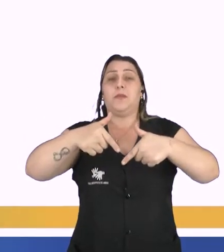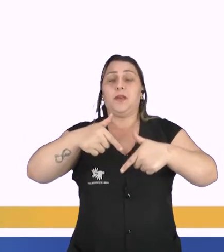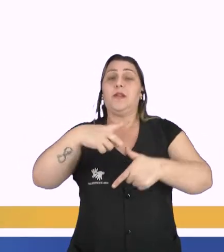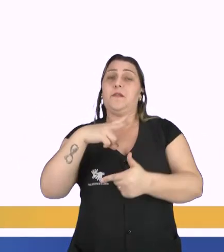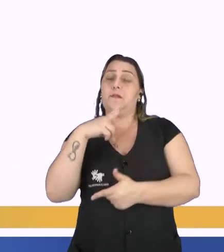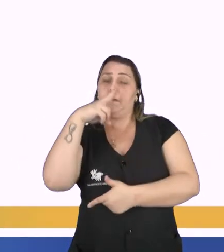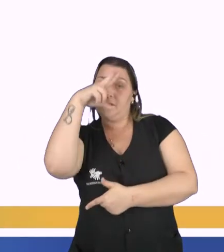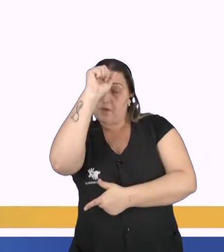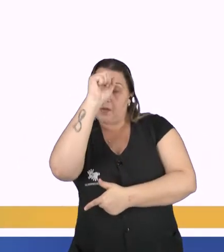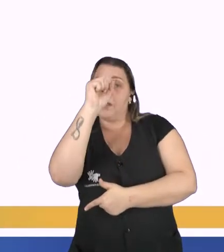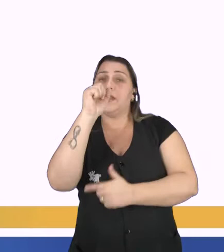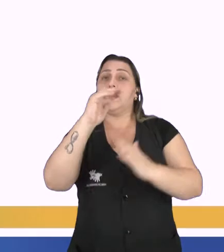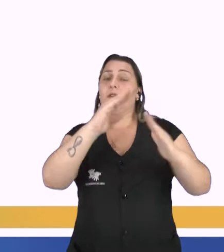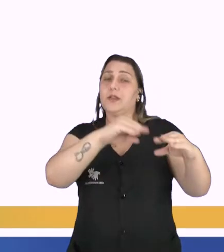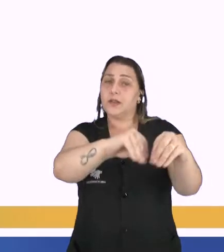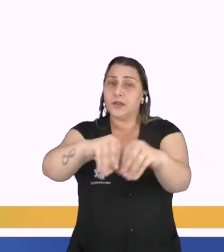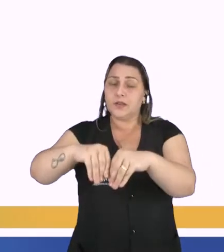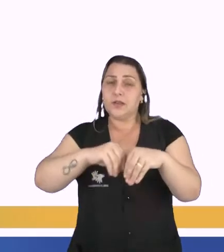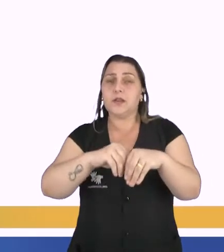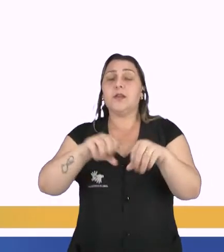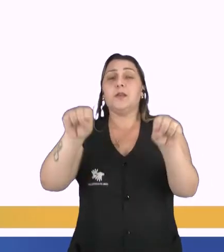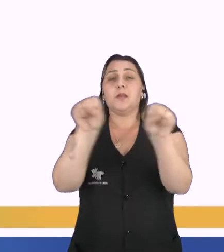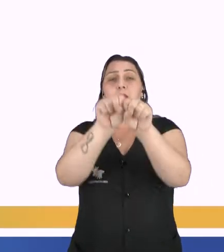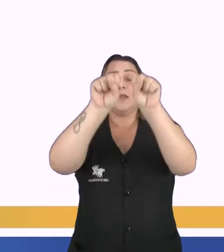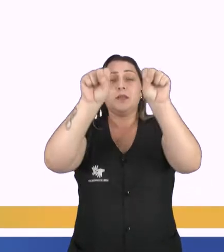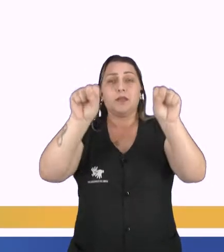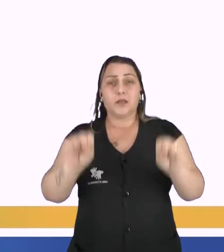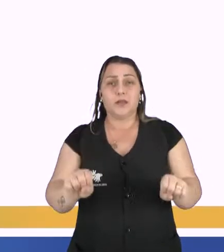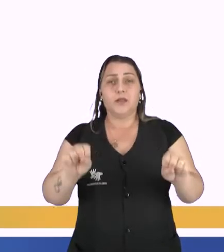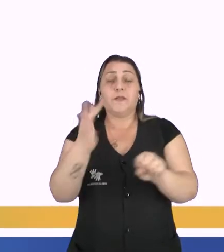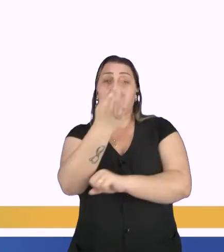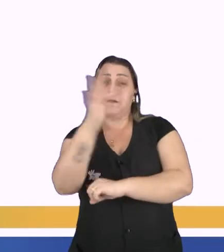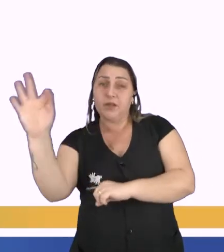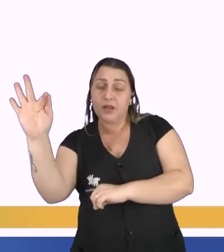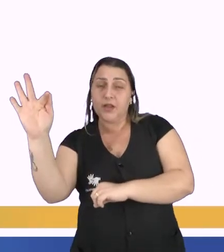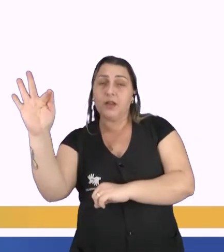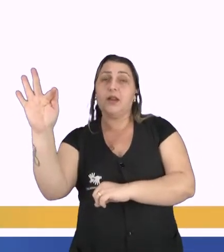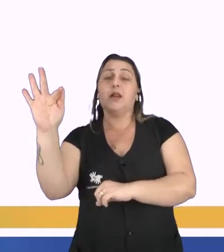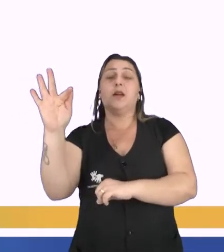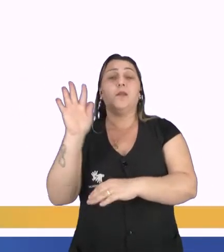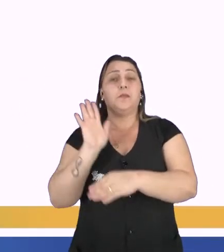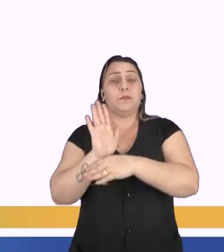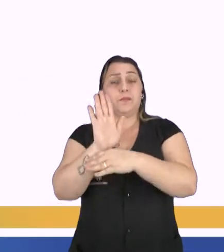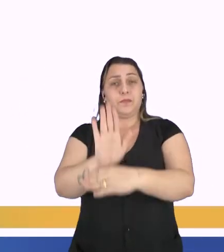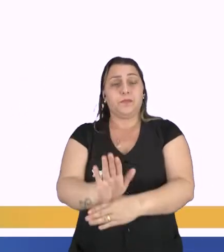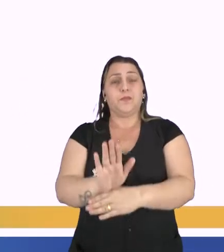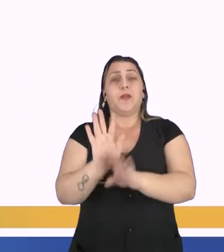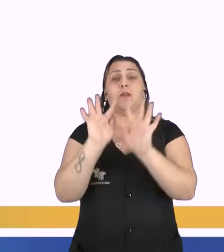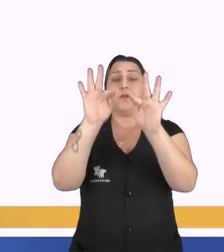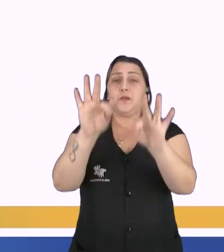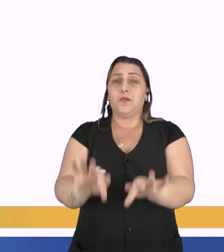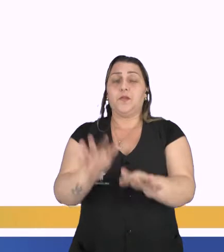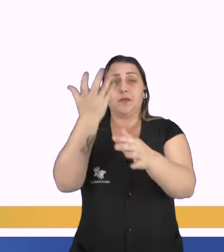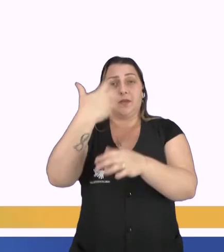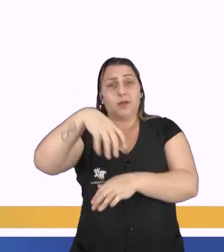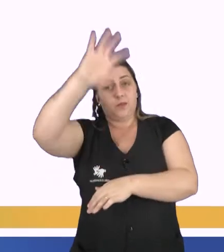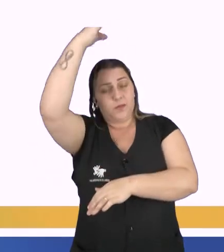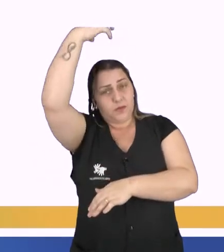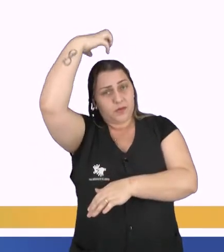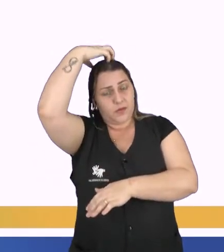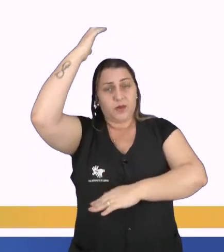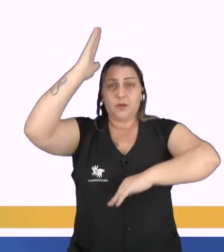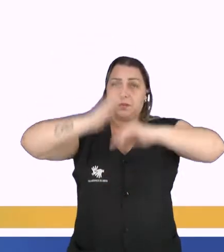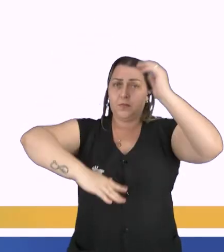autonomia das províncias, né, e pelo sistema federalista. Muitos defendiam, então, aí o fim da monarquia.